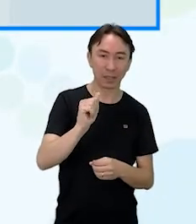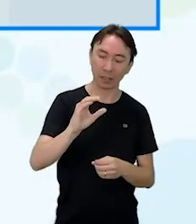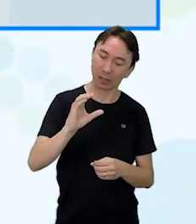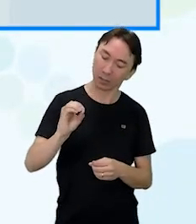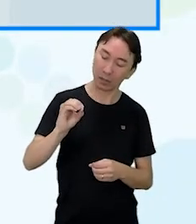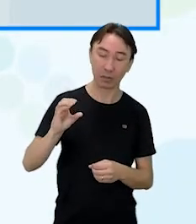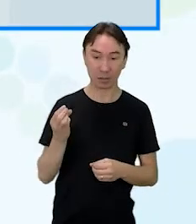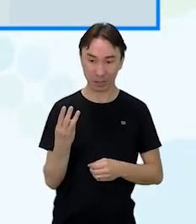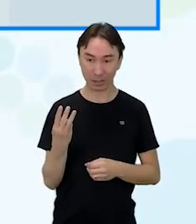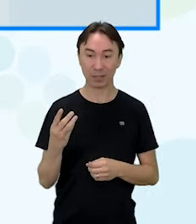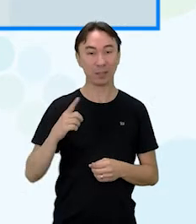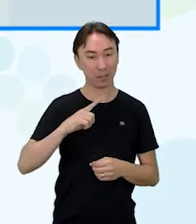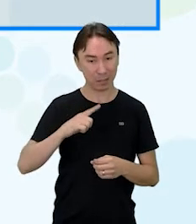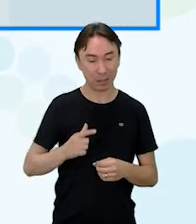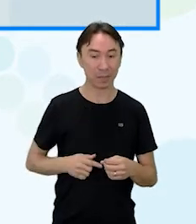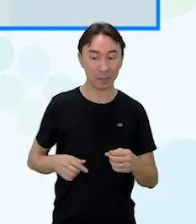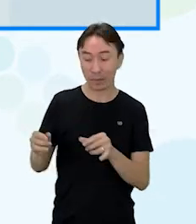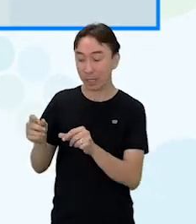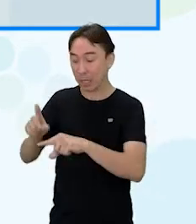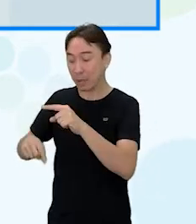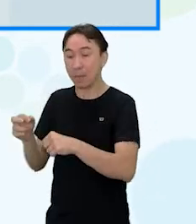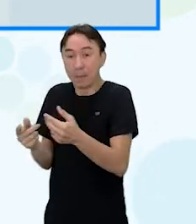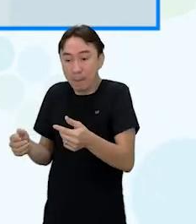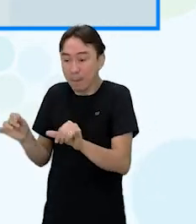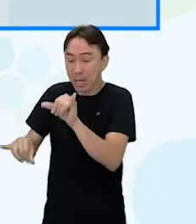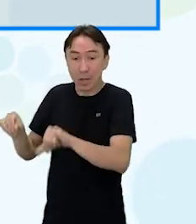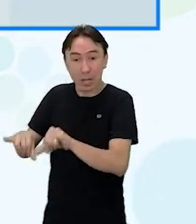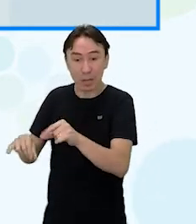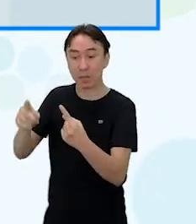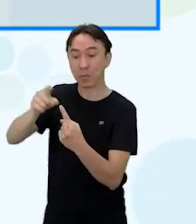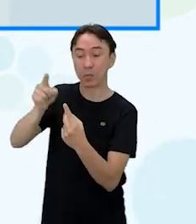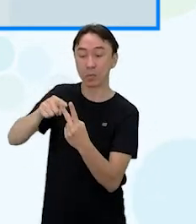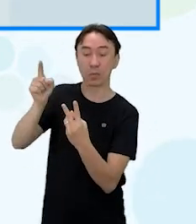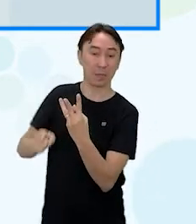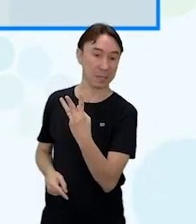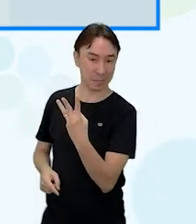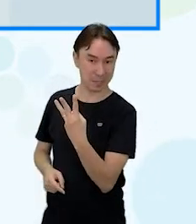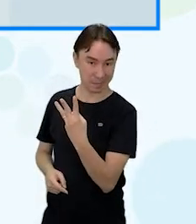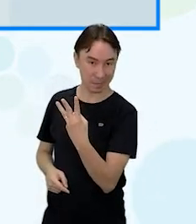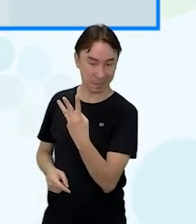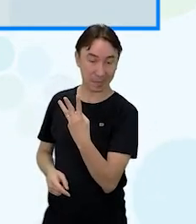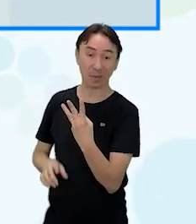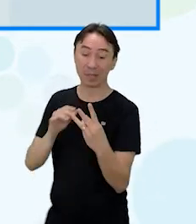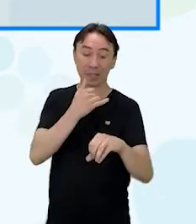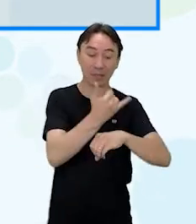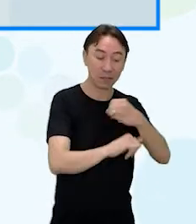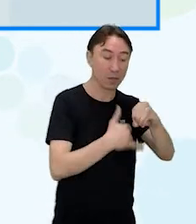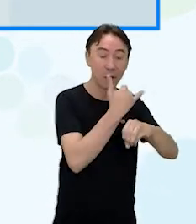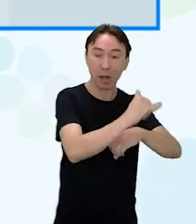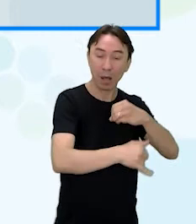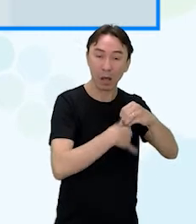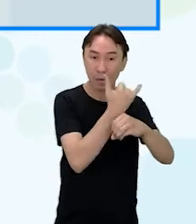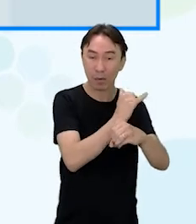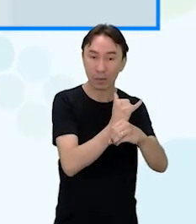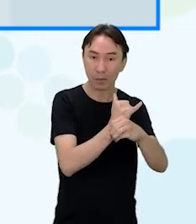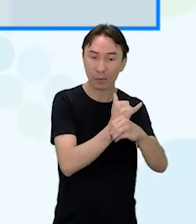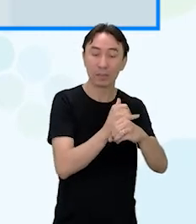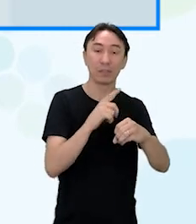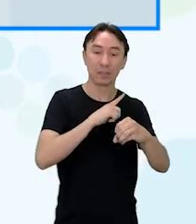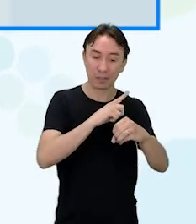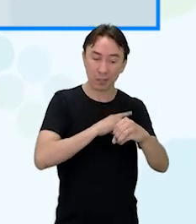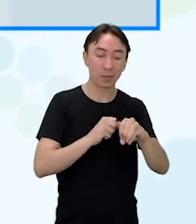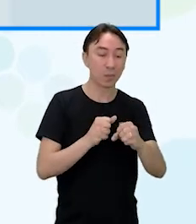o cálcio, o carbono e o oxigênio, e 5 átomos desses elementos químicos juntos que formam